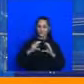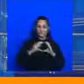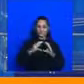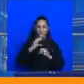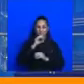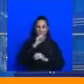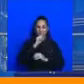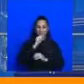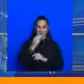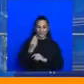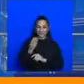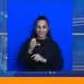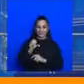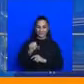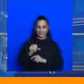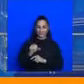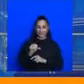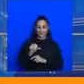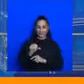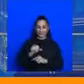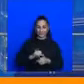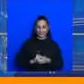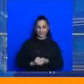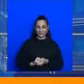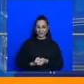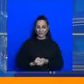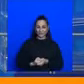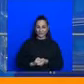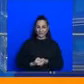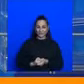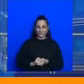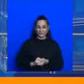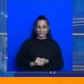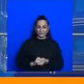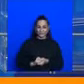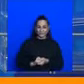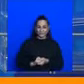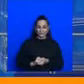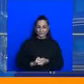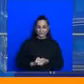Bola laranja número 39. Laranja 39.